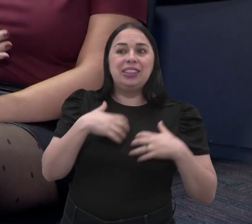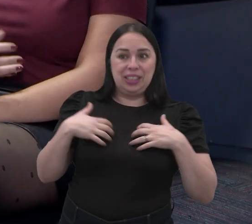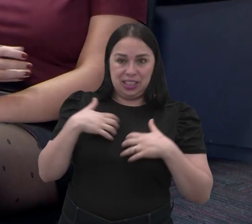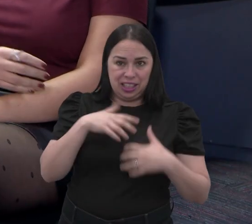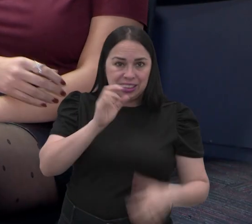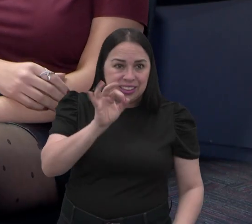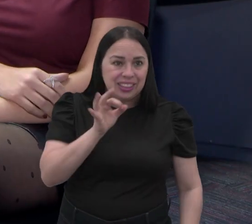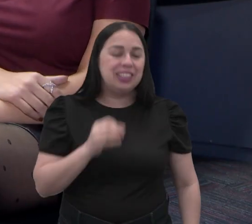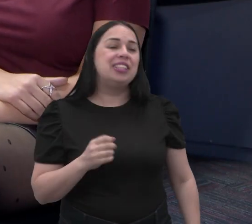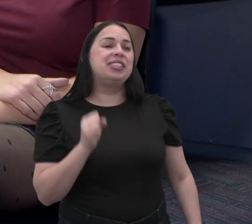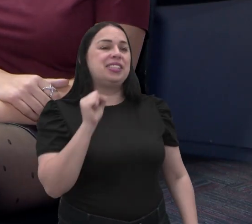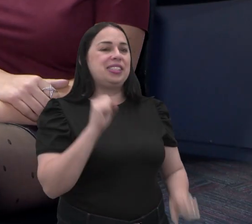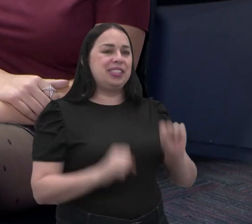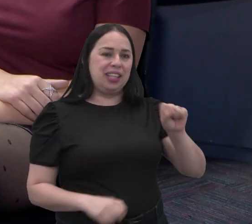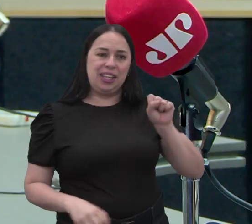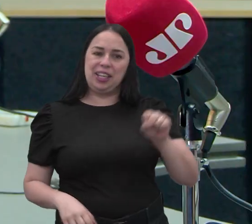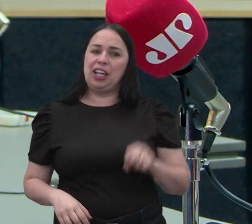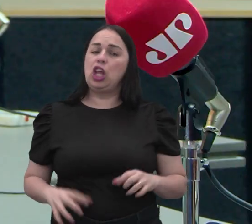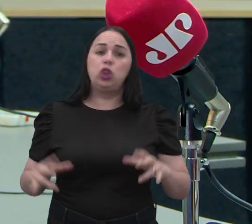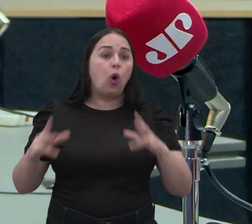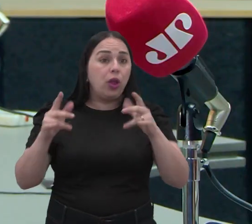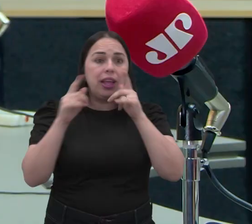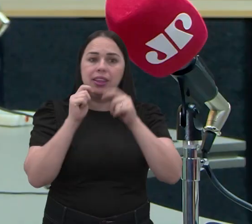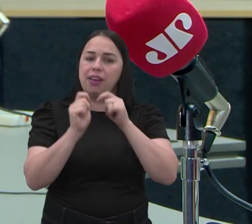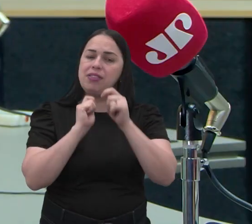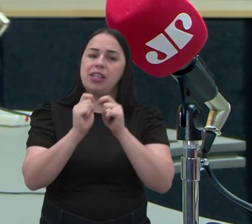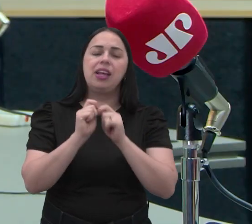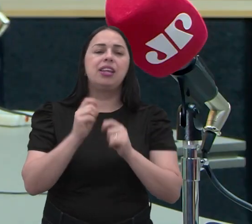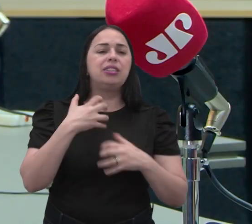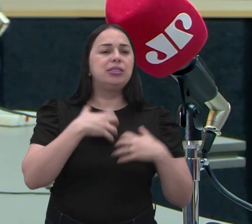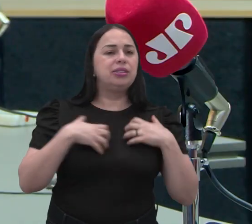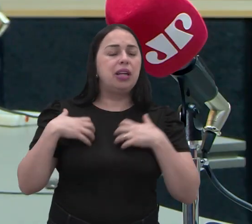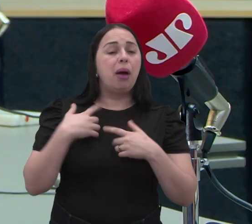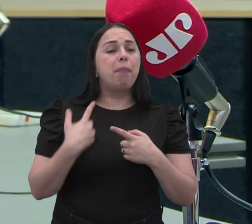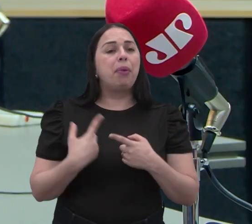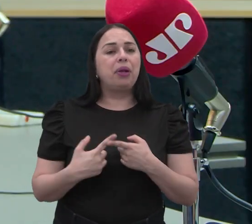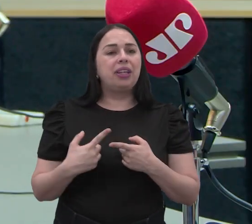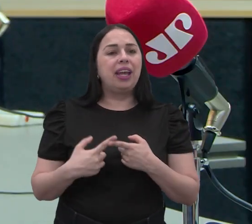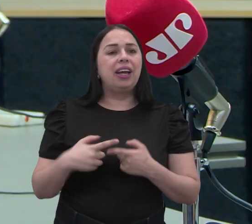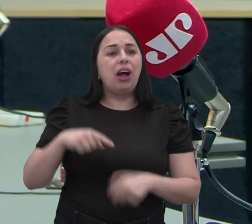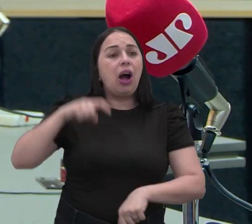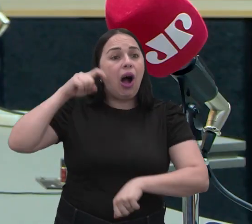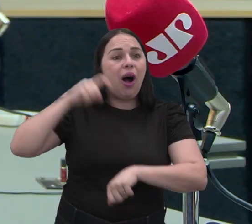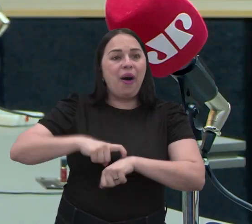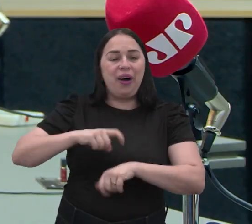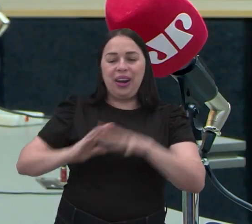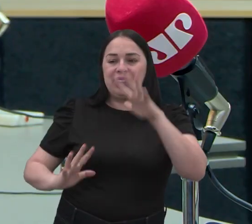aquele friozinho da barriga? Com certeza. Todos. Porque